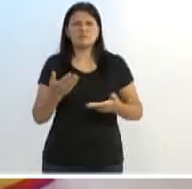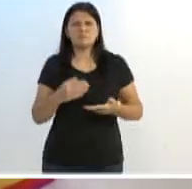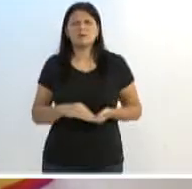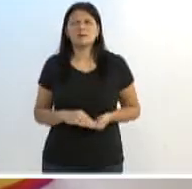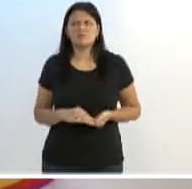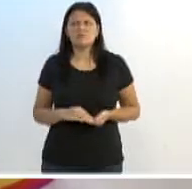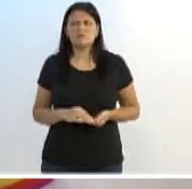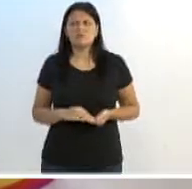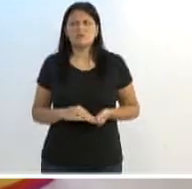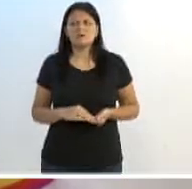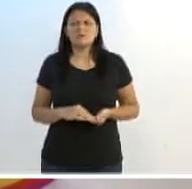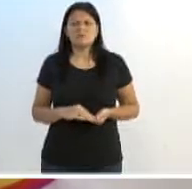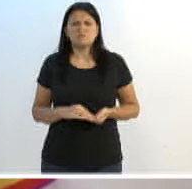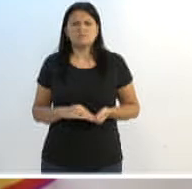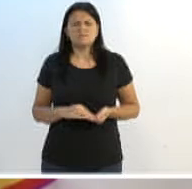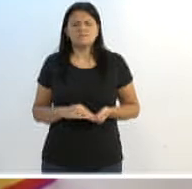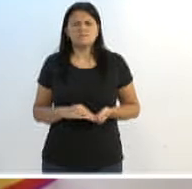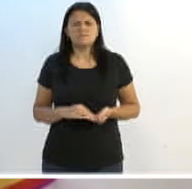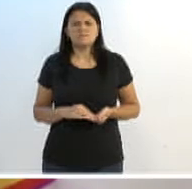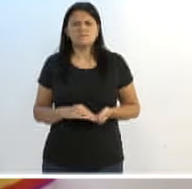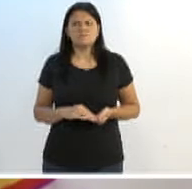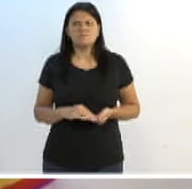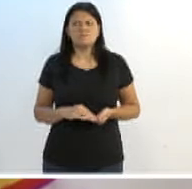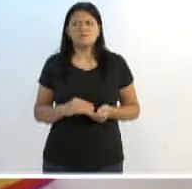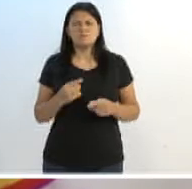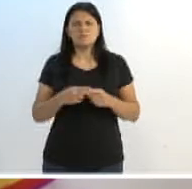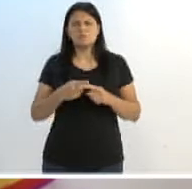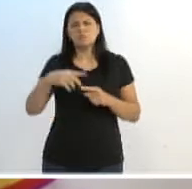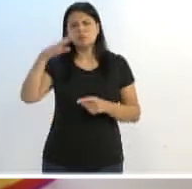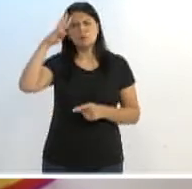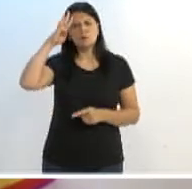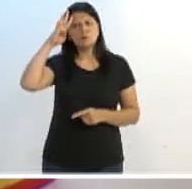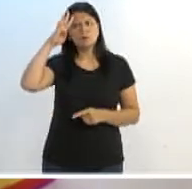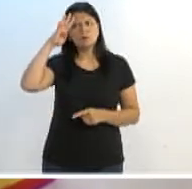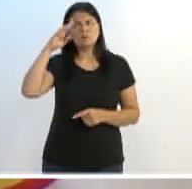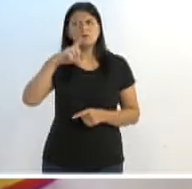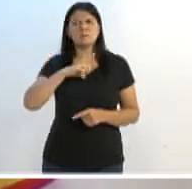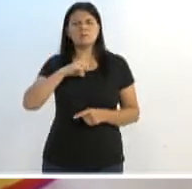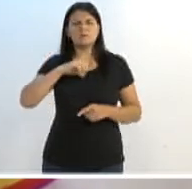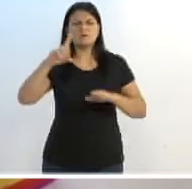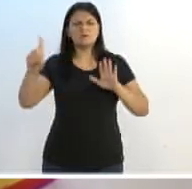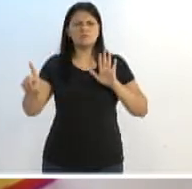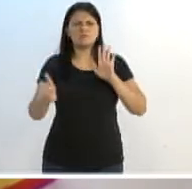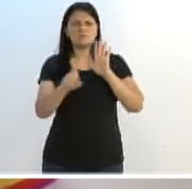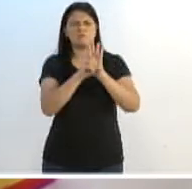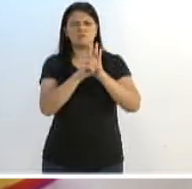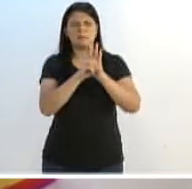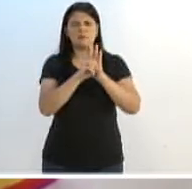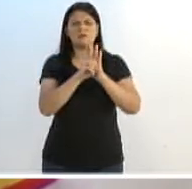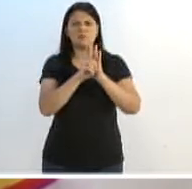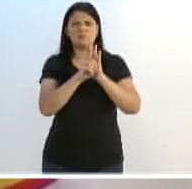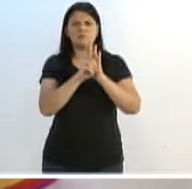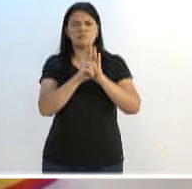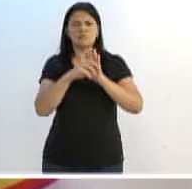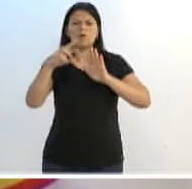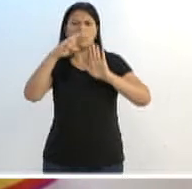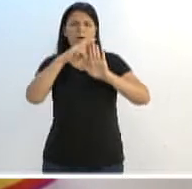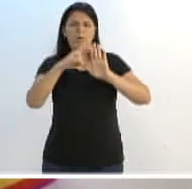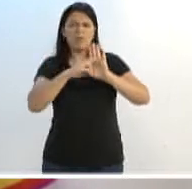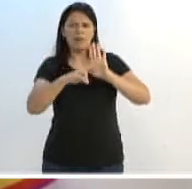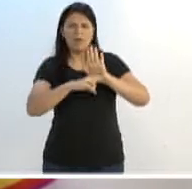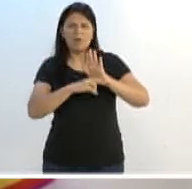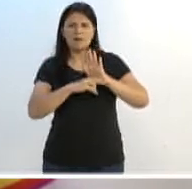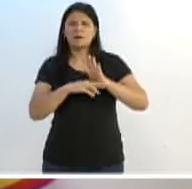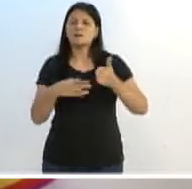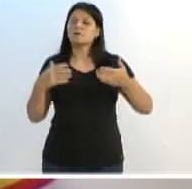partir de quarta-feira, se eu não me engano, terá um decreto, com relação a medidas restritivas. Então, a